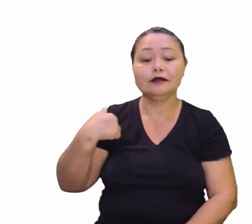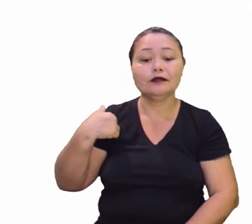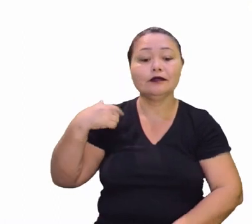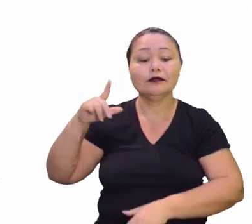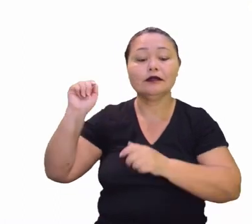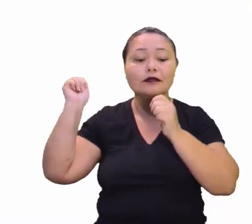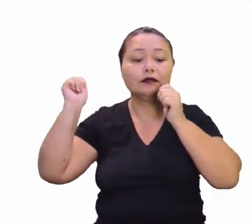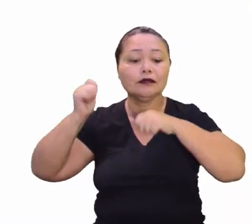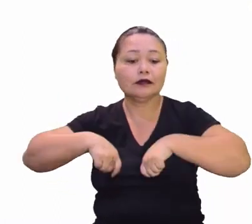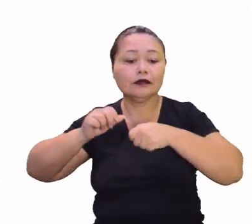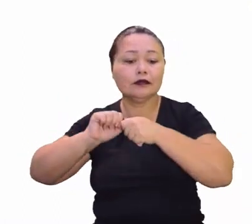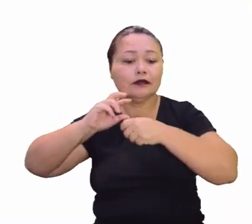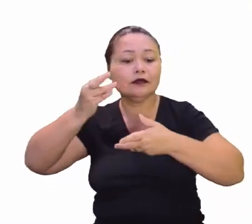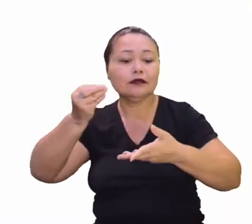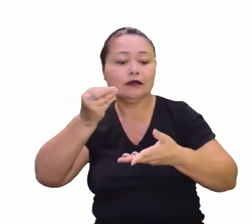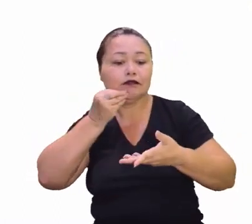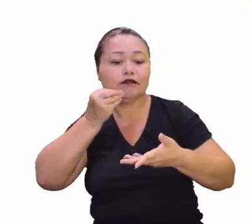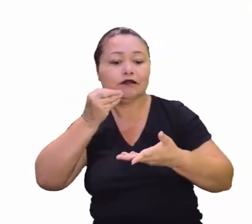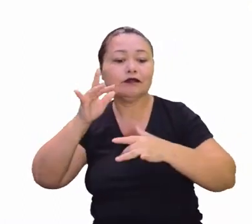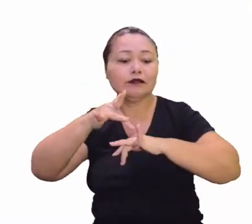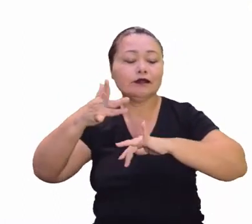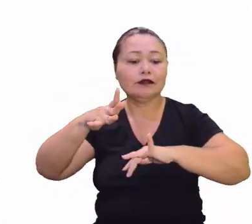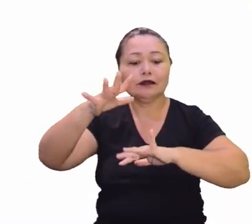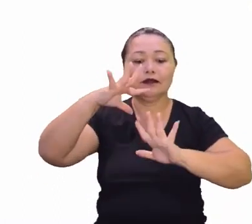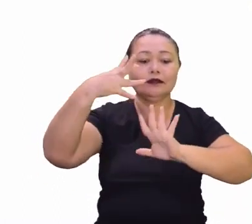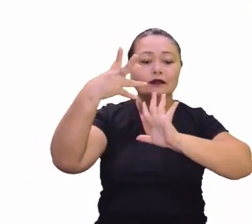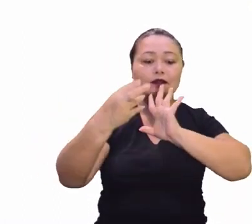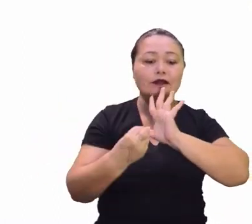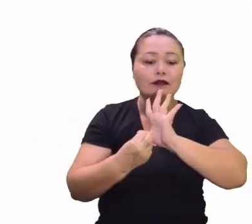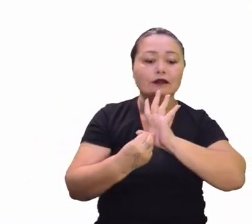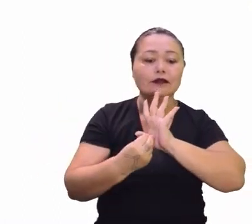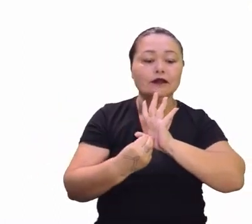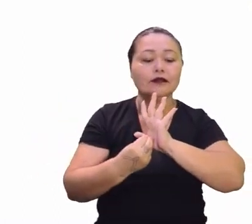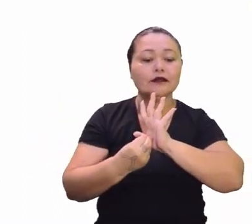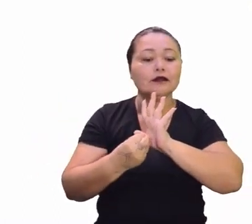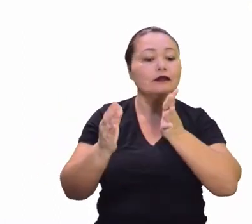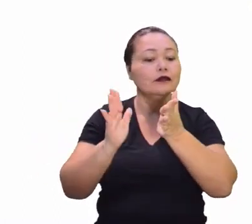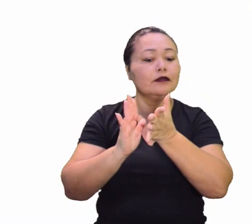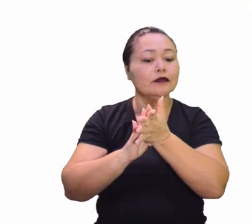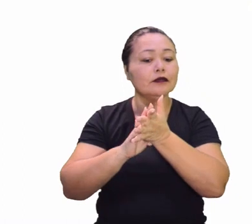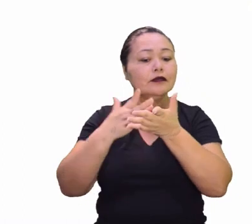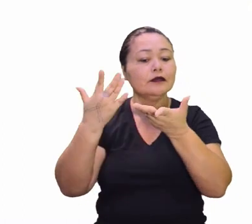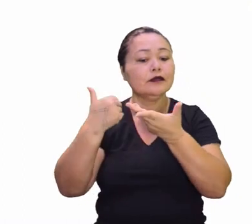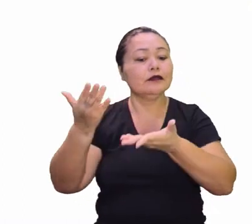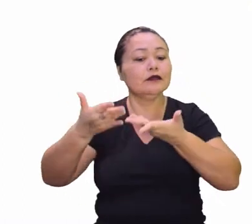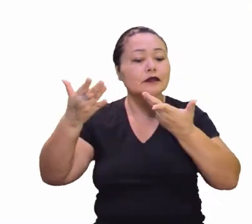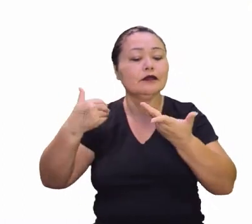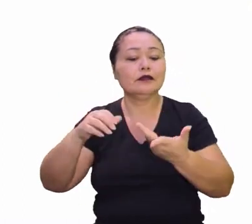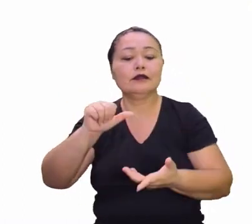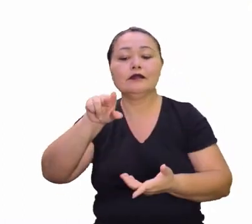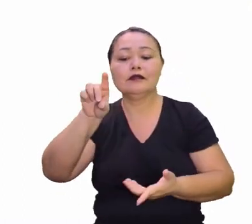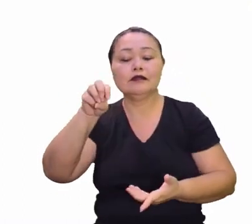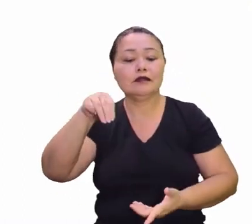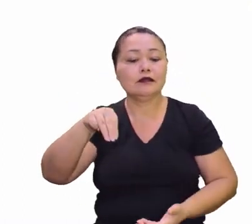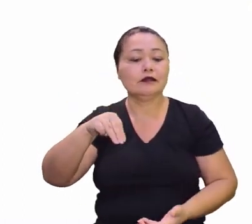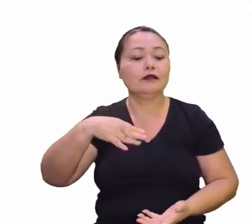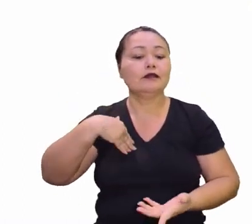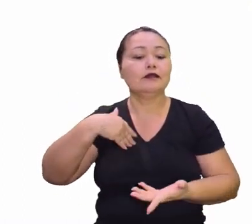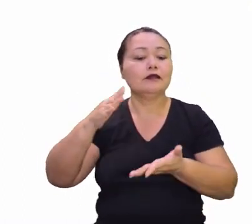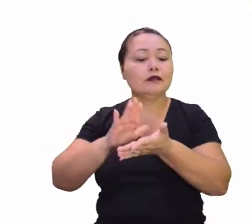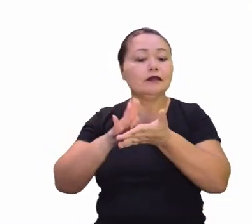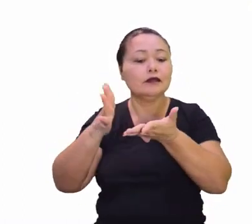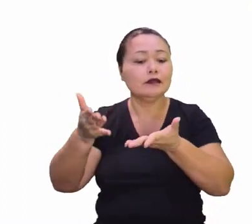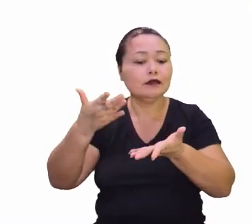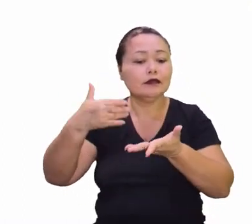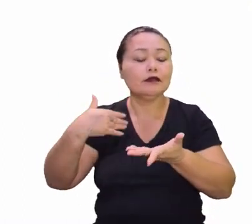sendo capazes hoje de tirar proveito das riquezas da Amazônia, com o aplauso e incentivo da Sudã, com o